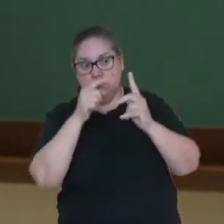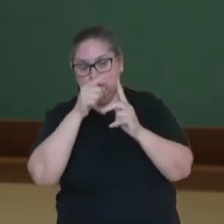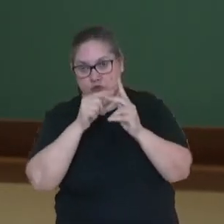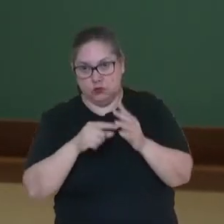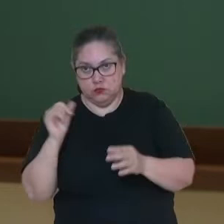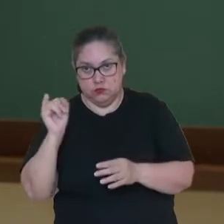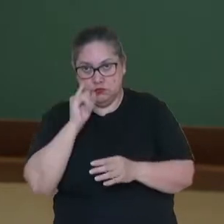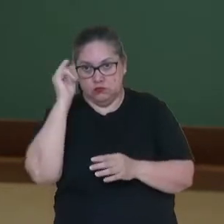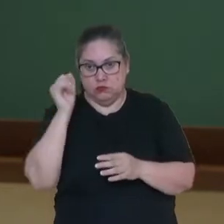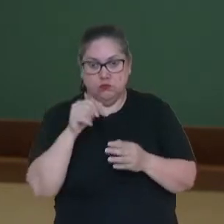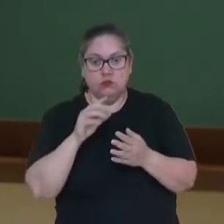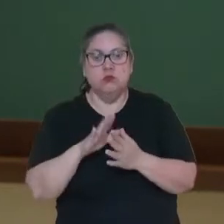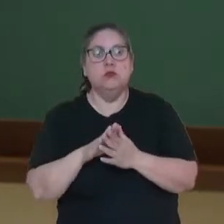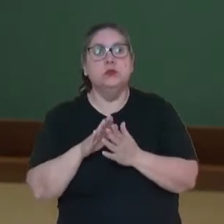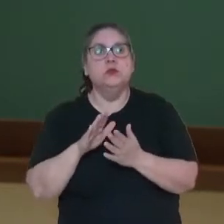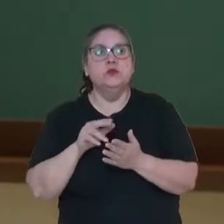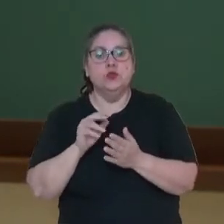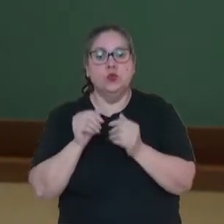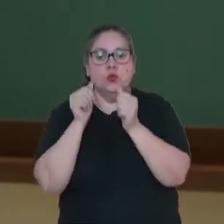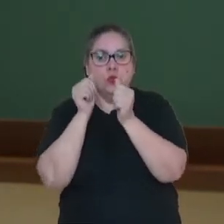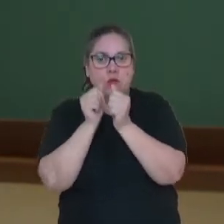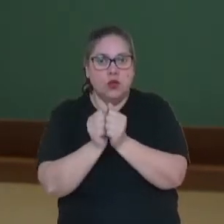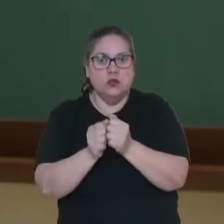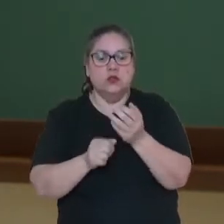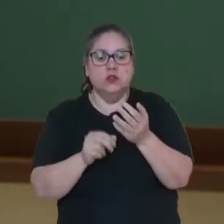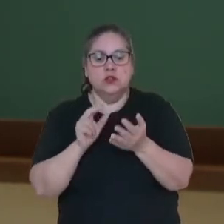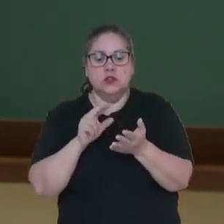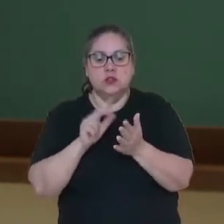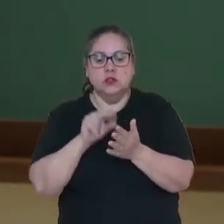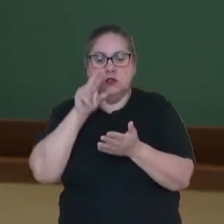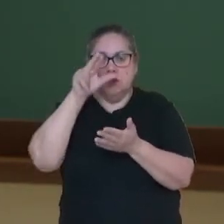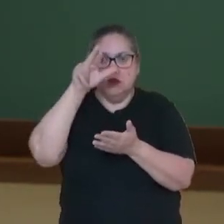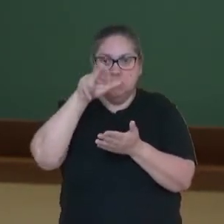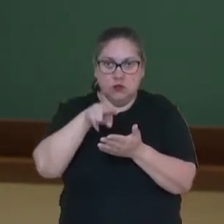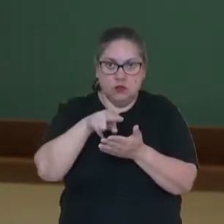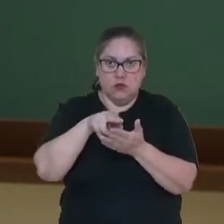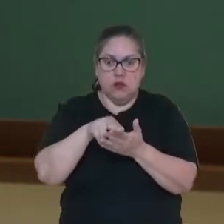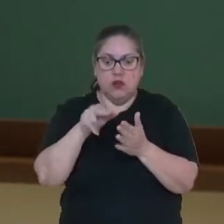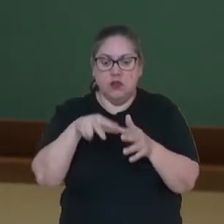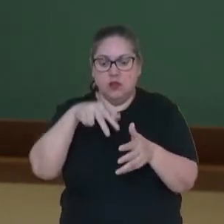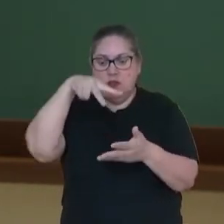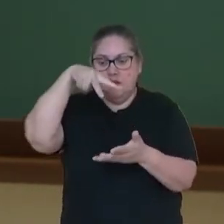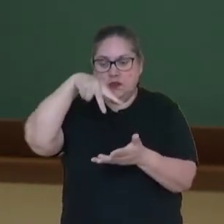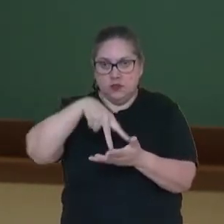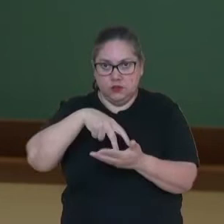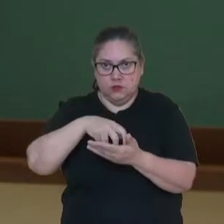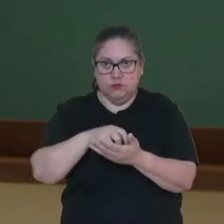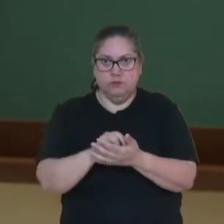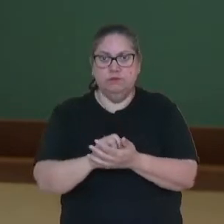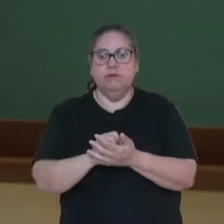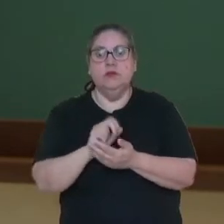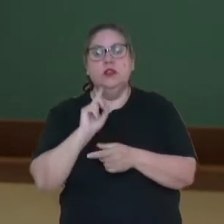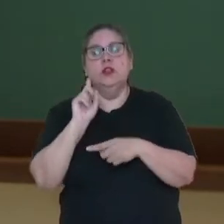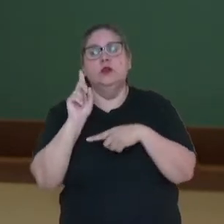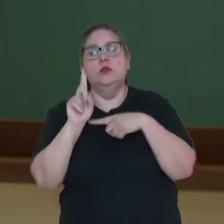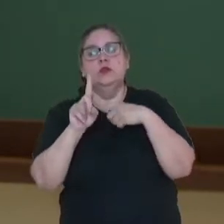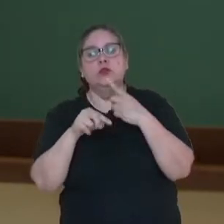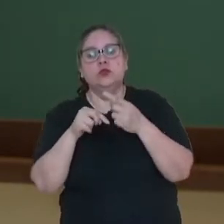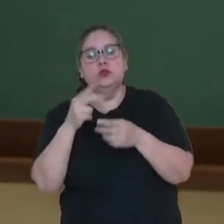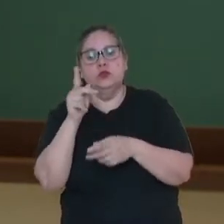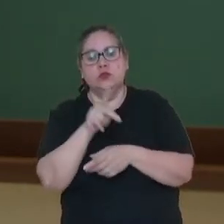salto: estendido, grupado, carpado e afastado. Depois aí com o